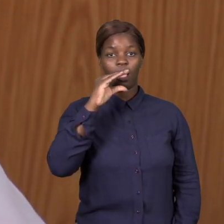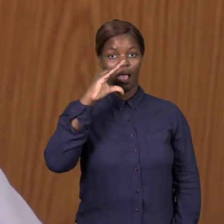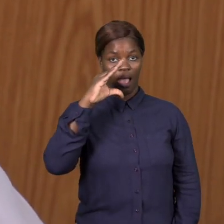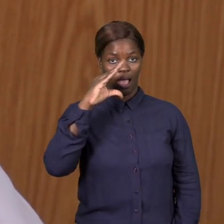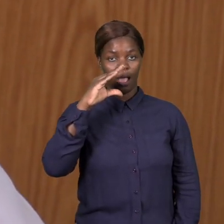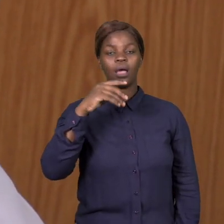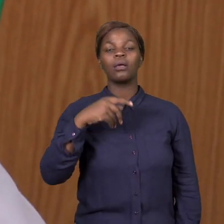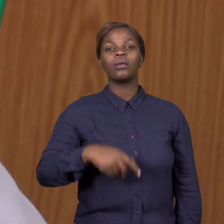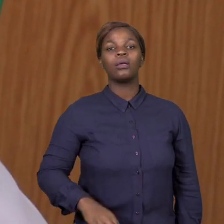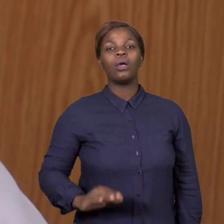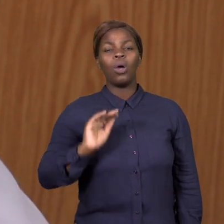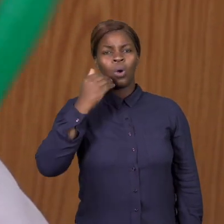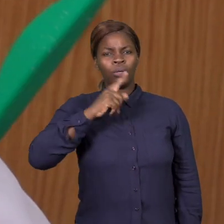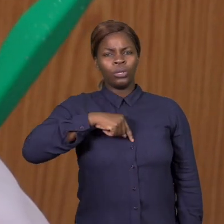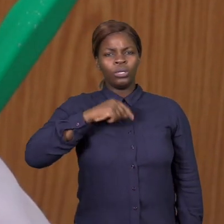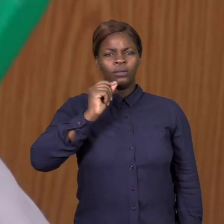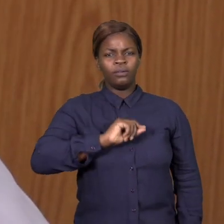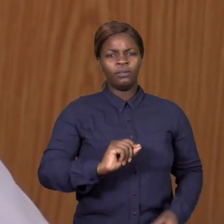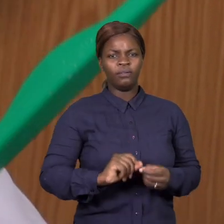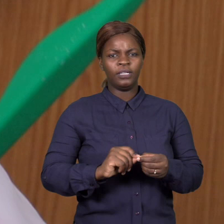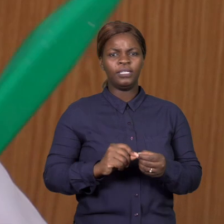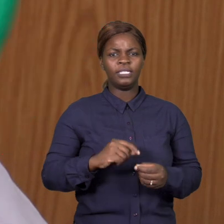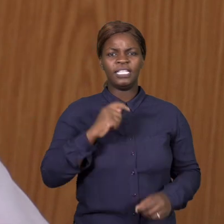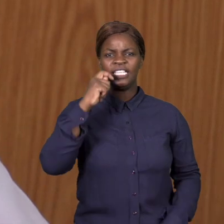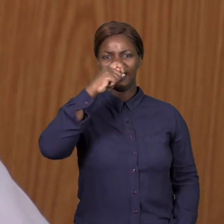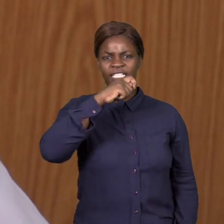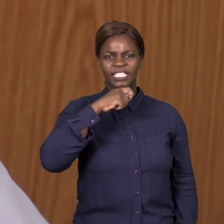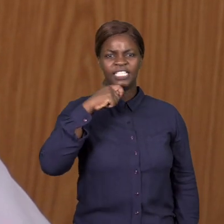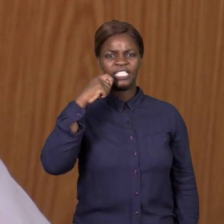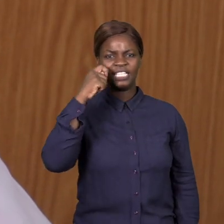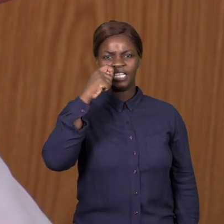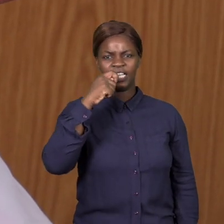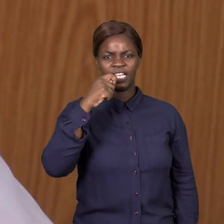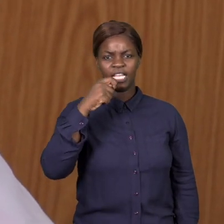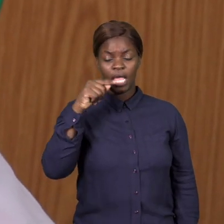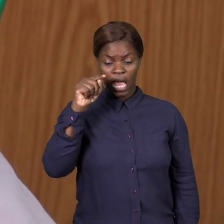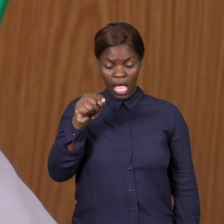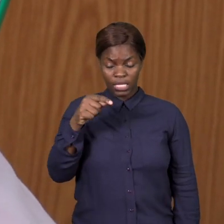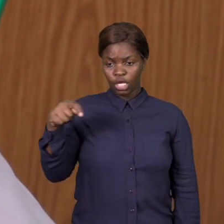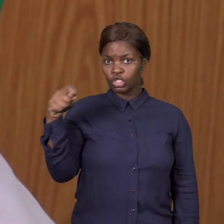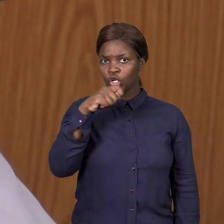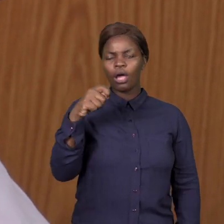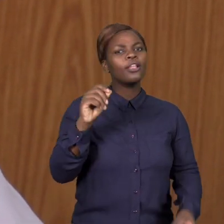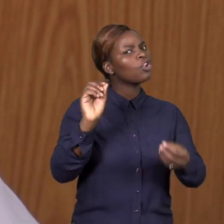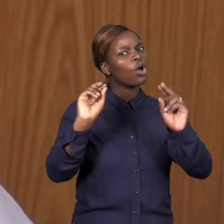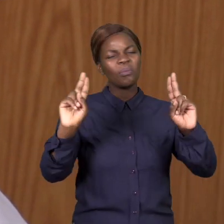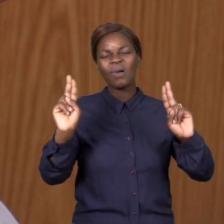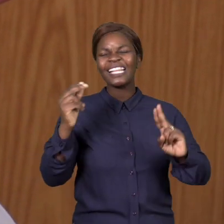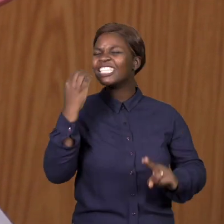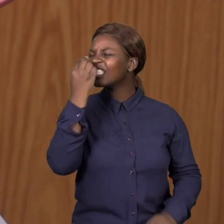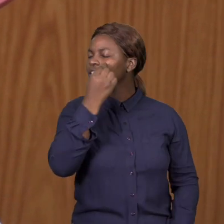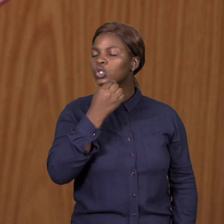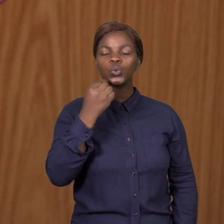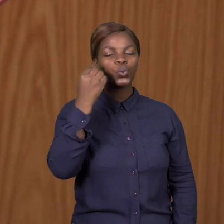o circular, a escova, por ser flexível, ela consegue passar em todas as regiões